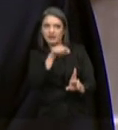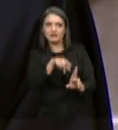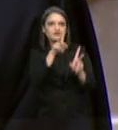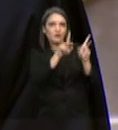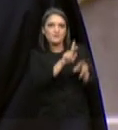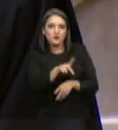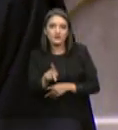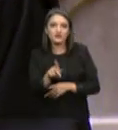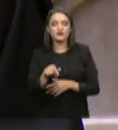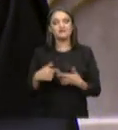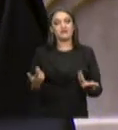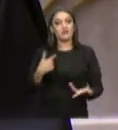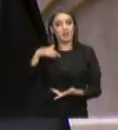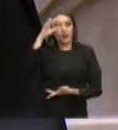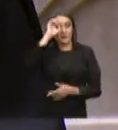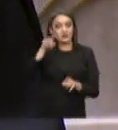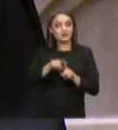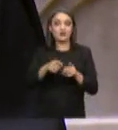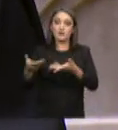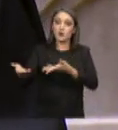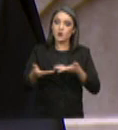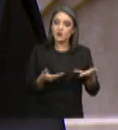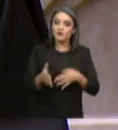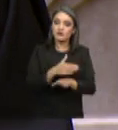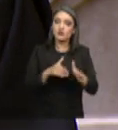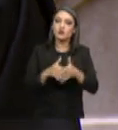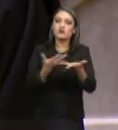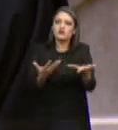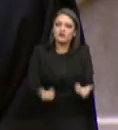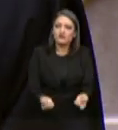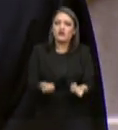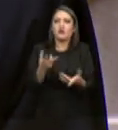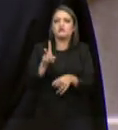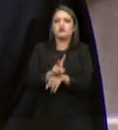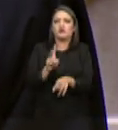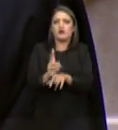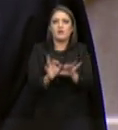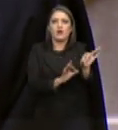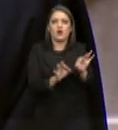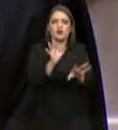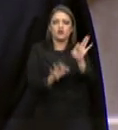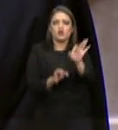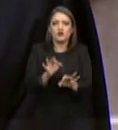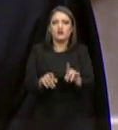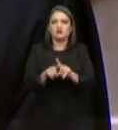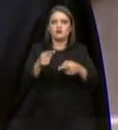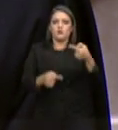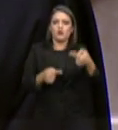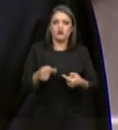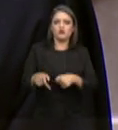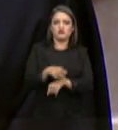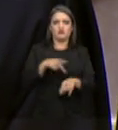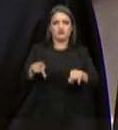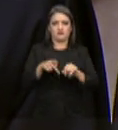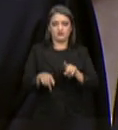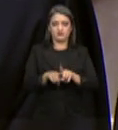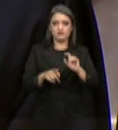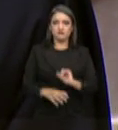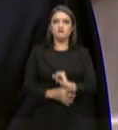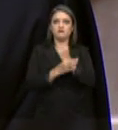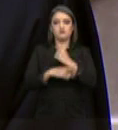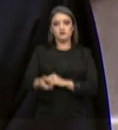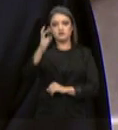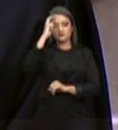a todos para juntos é lá nos pela ordem jurídica e política de nosso país pelo fortalecimento de uma cultura